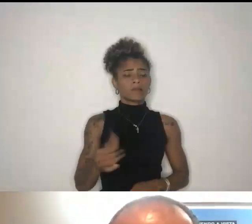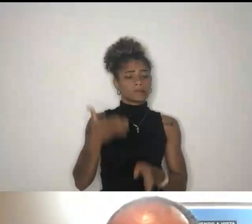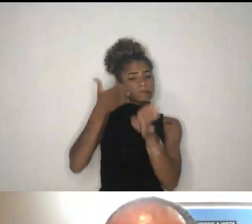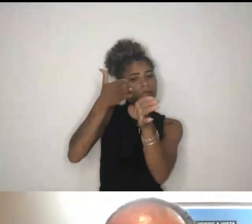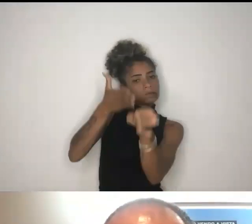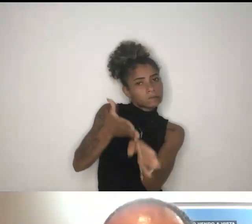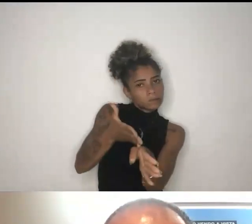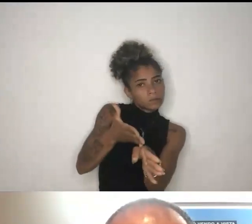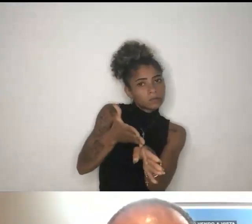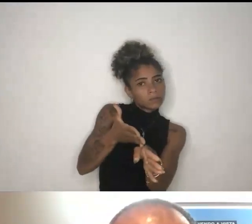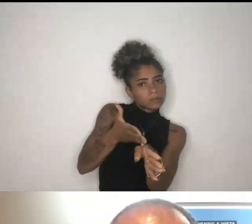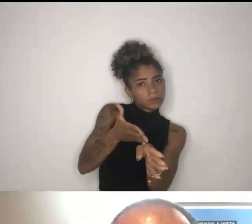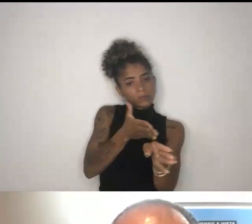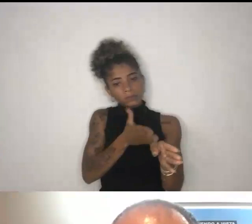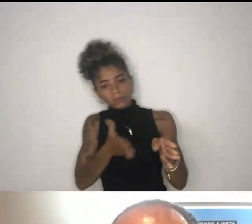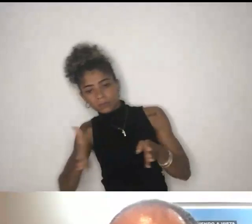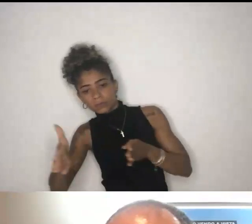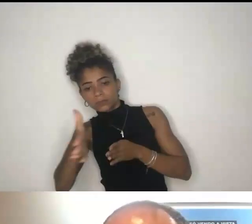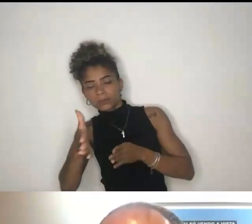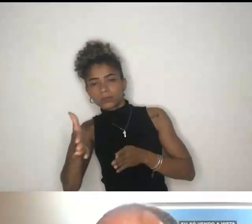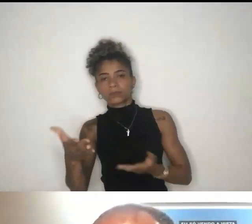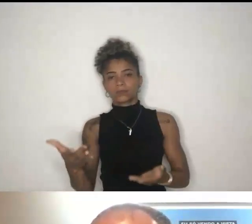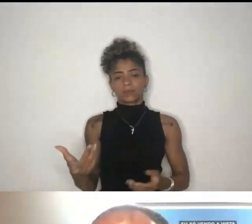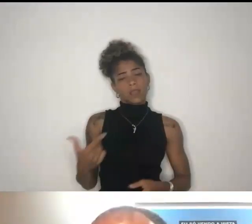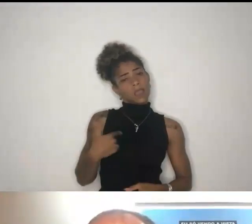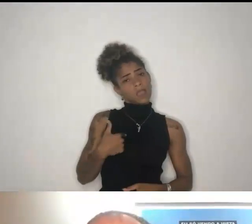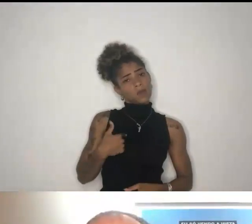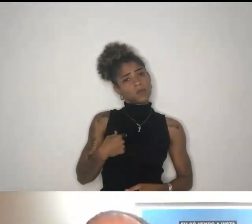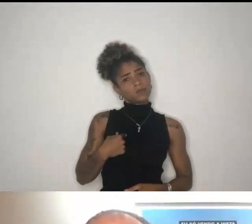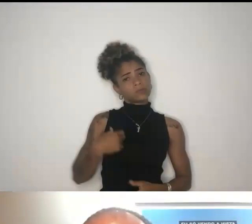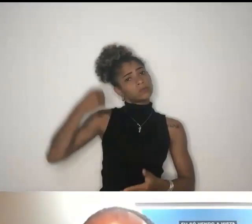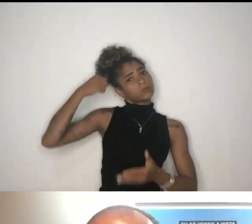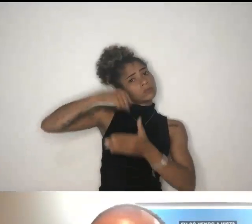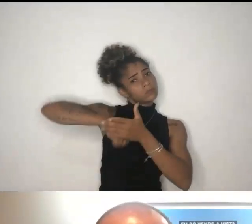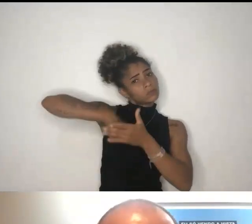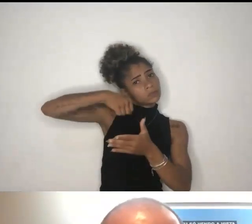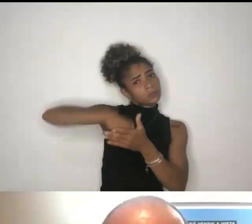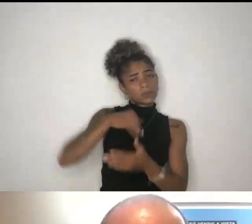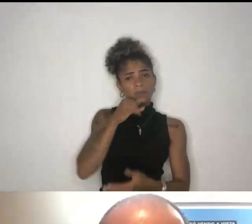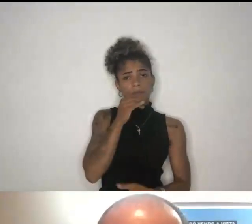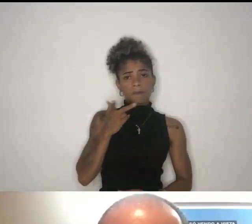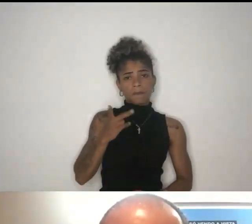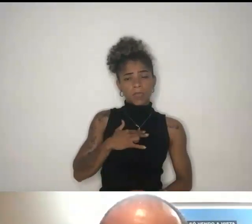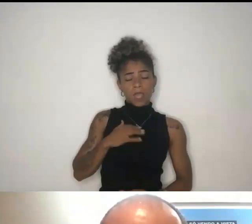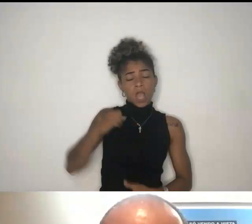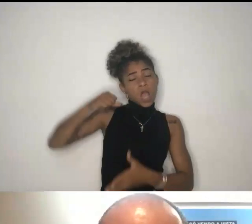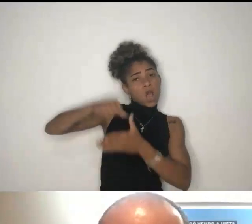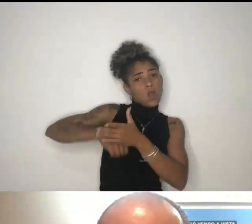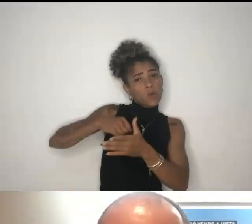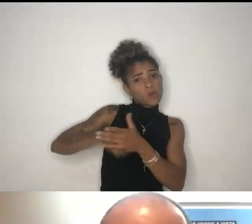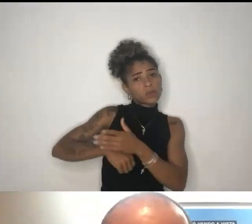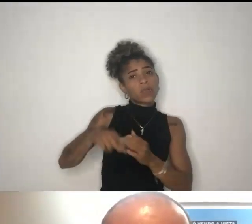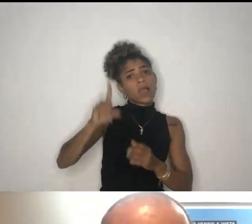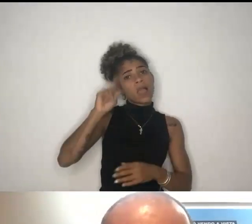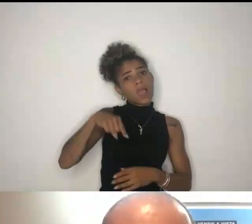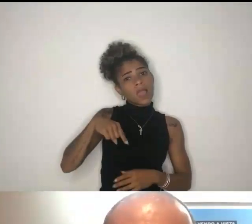você uma coisa que eu defendo assim talvez seja a minha grande batalha você tem que ser mega